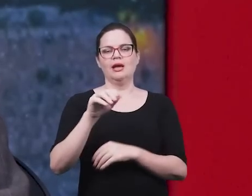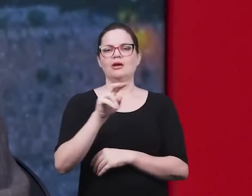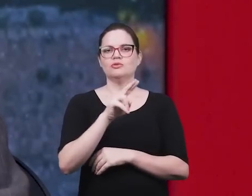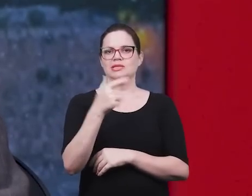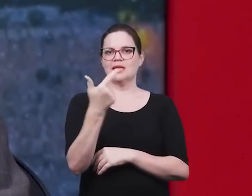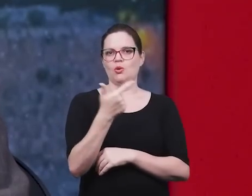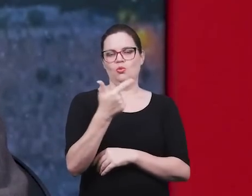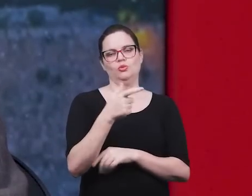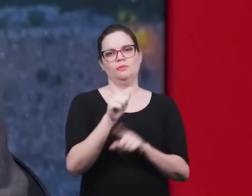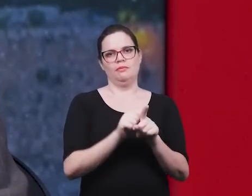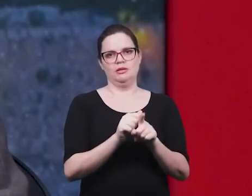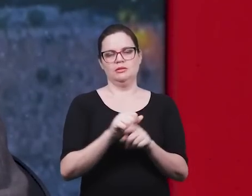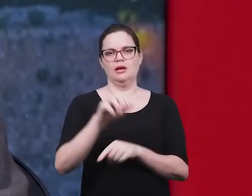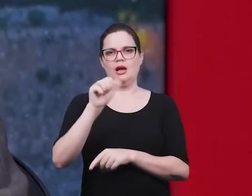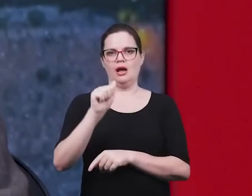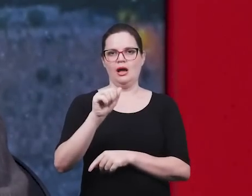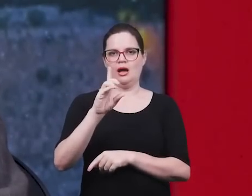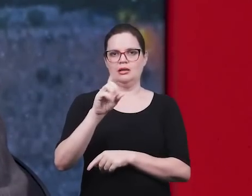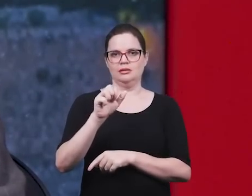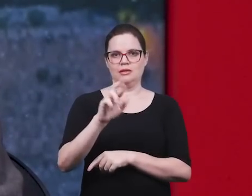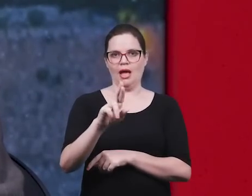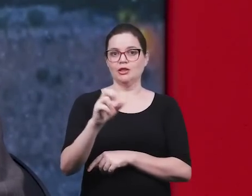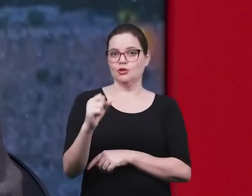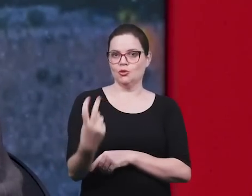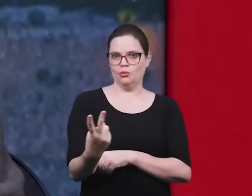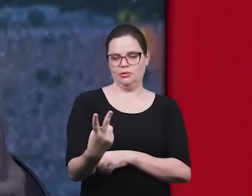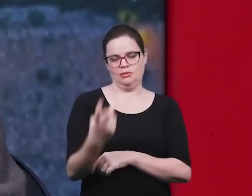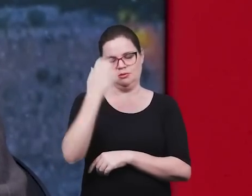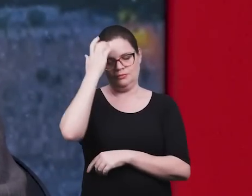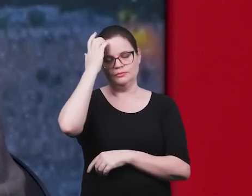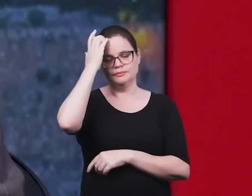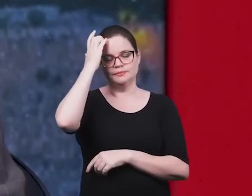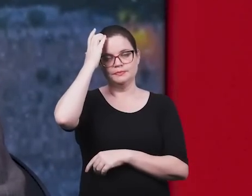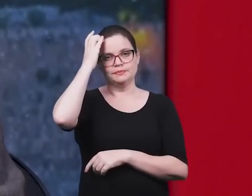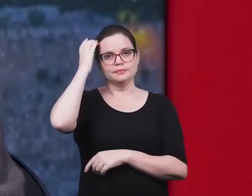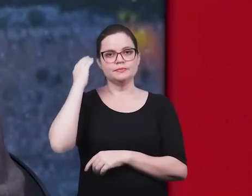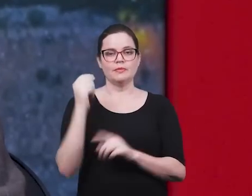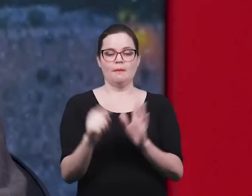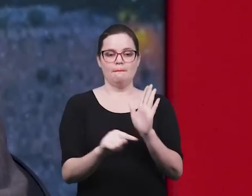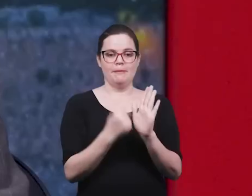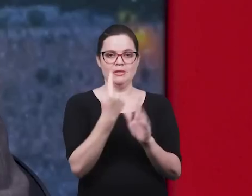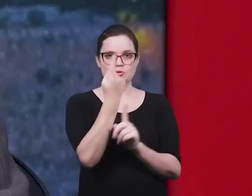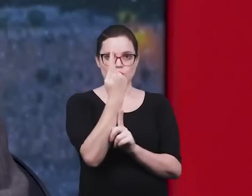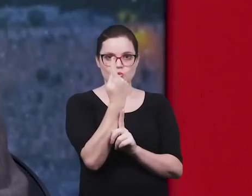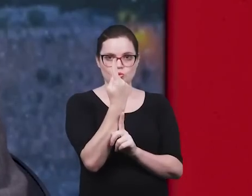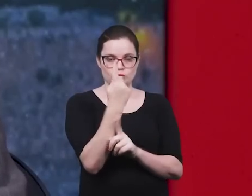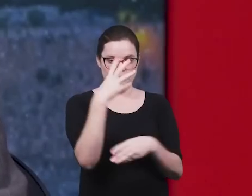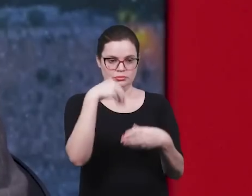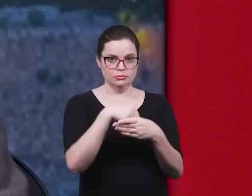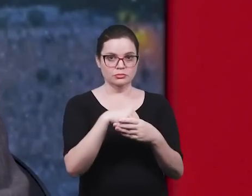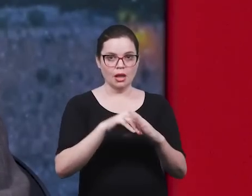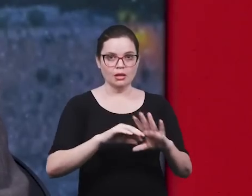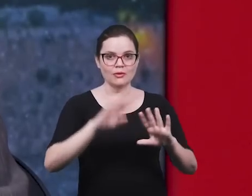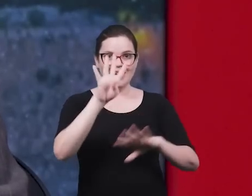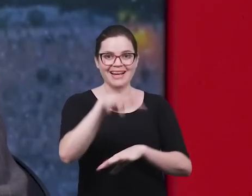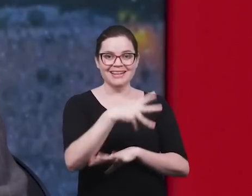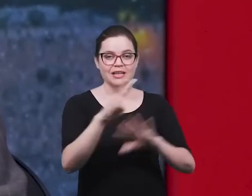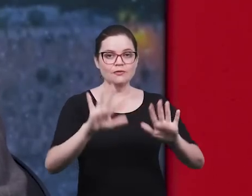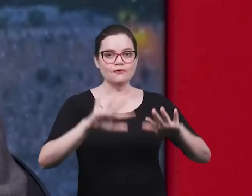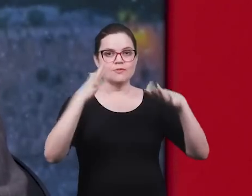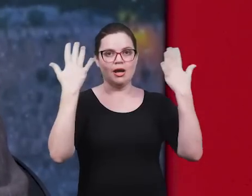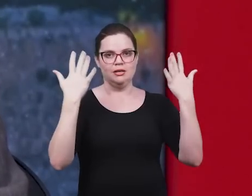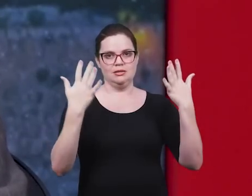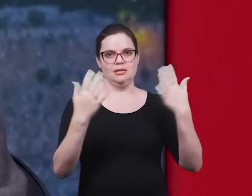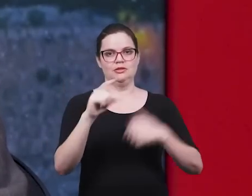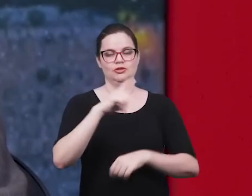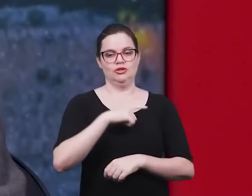segundo mês de Adar. Muito bem. Então, no primeiro mês do calendário festivo de Israel, ocorriam